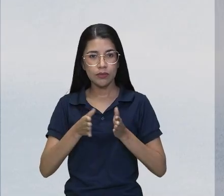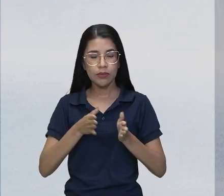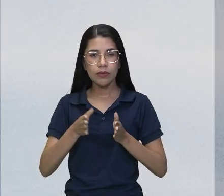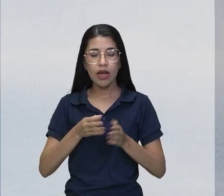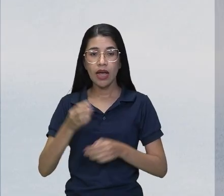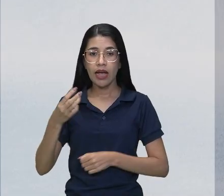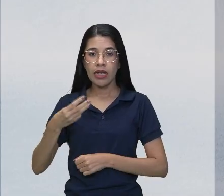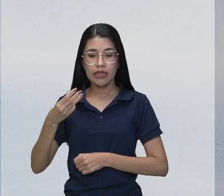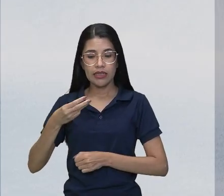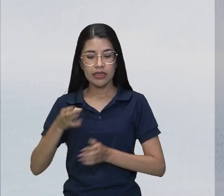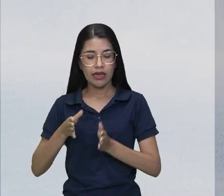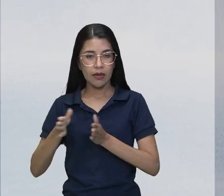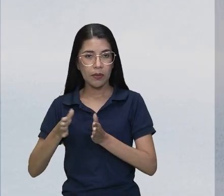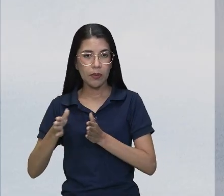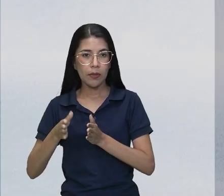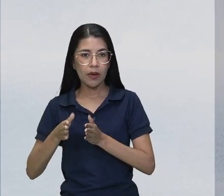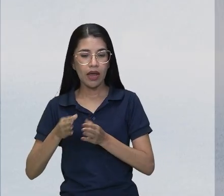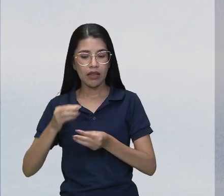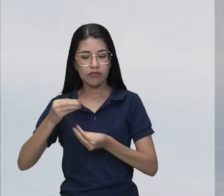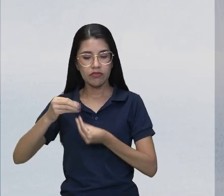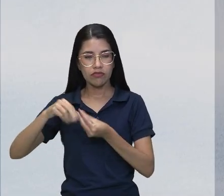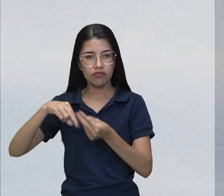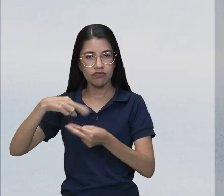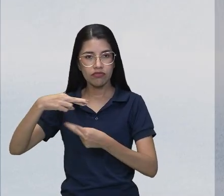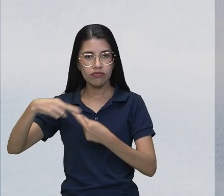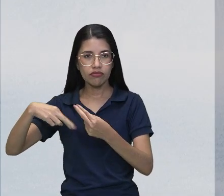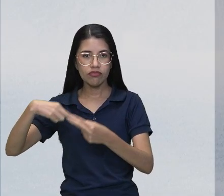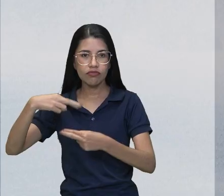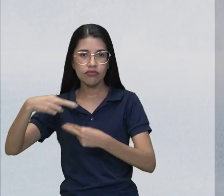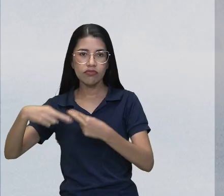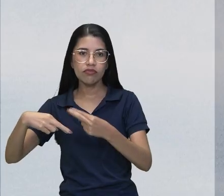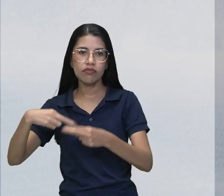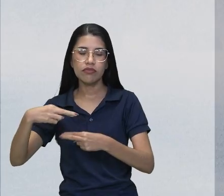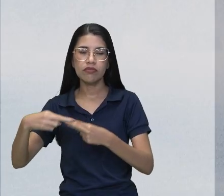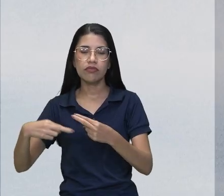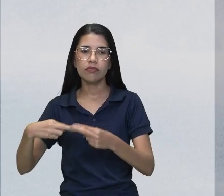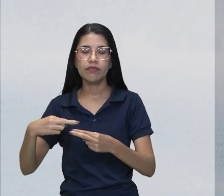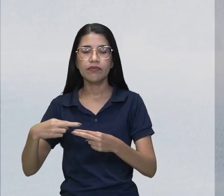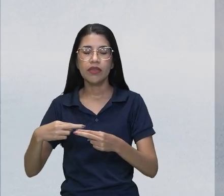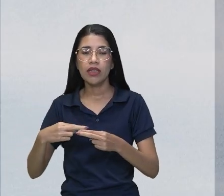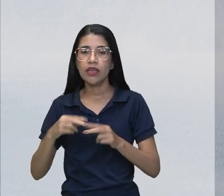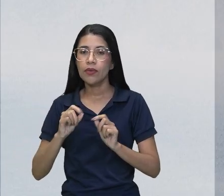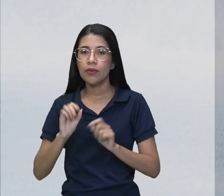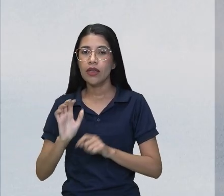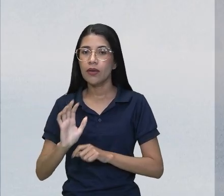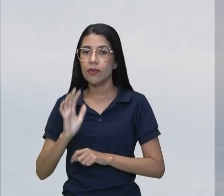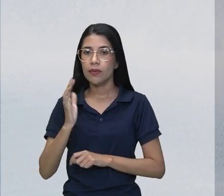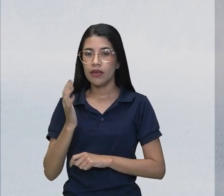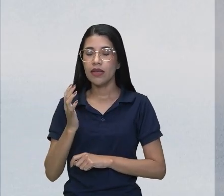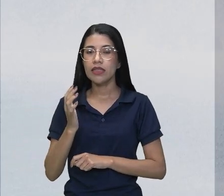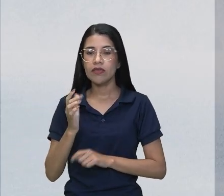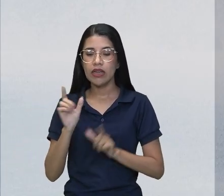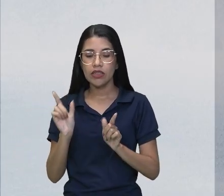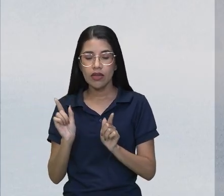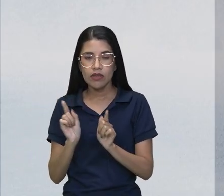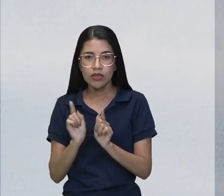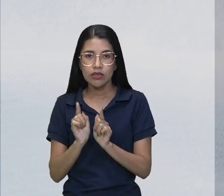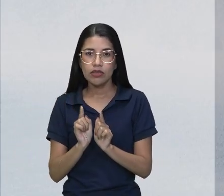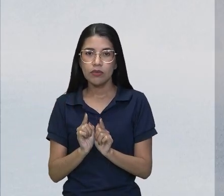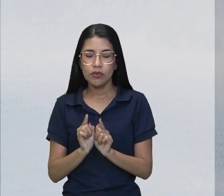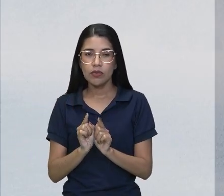fase é quando ela entre si vai se envolver e aí ela vai ficar menor, porque ela vai